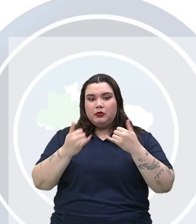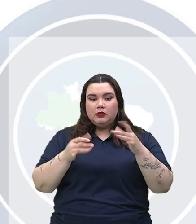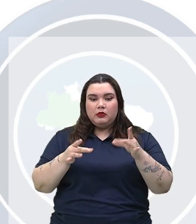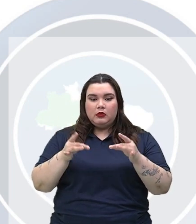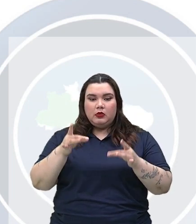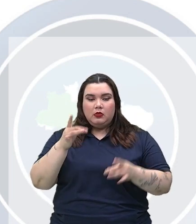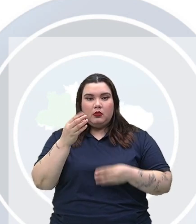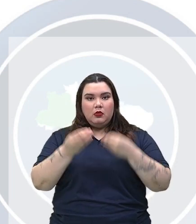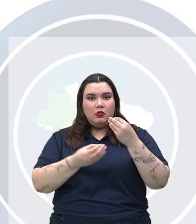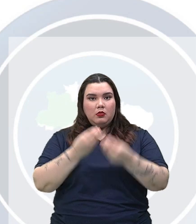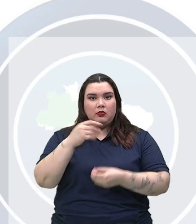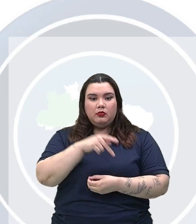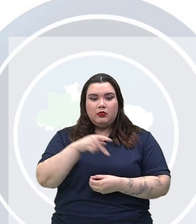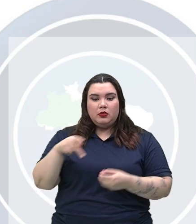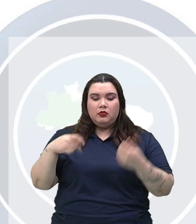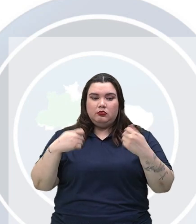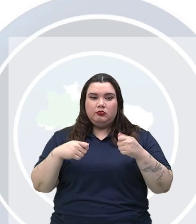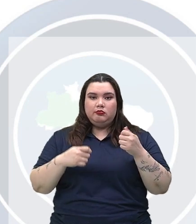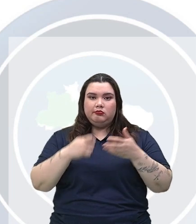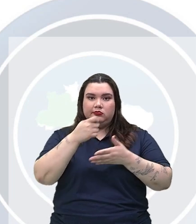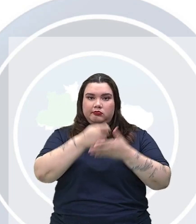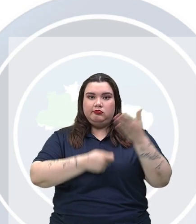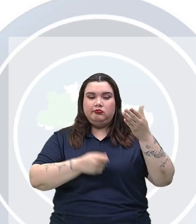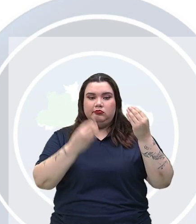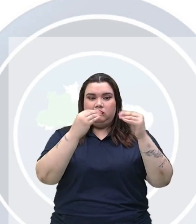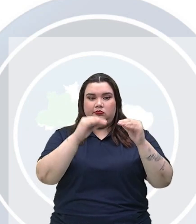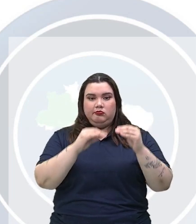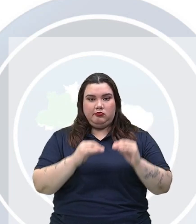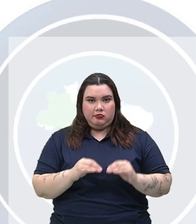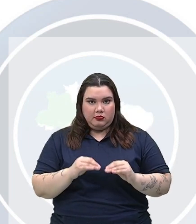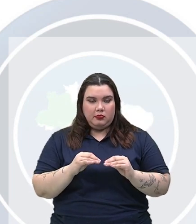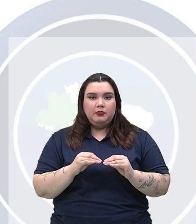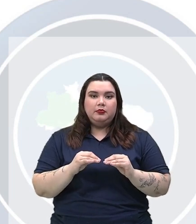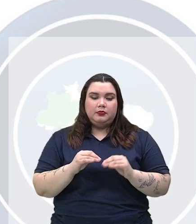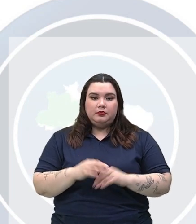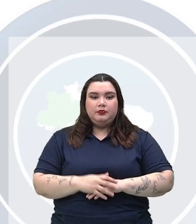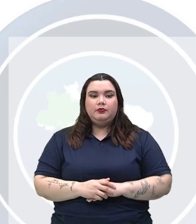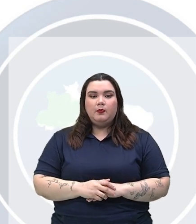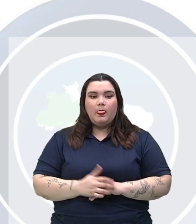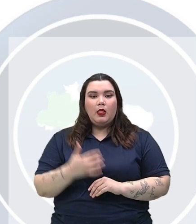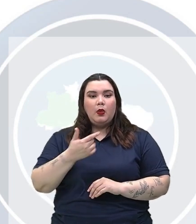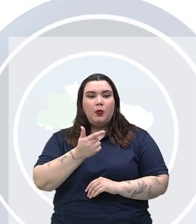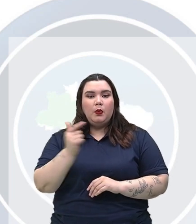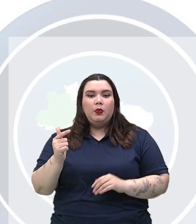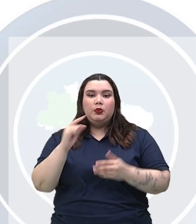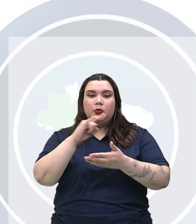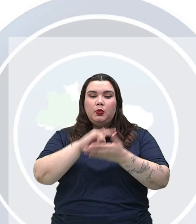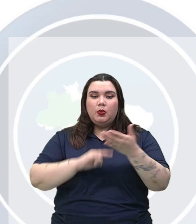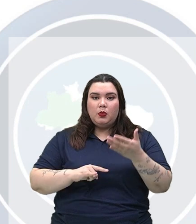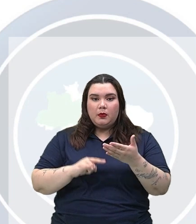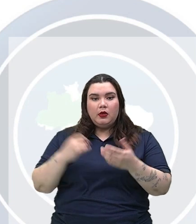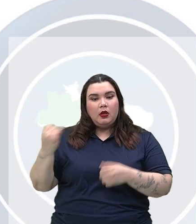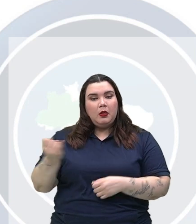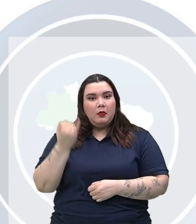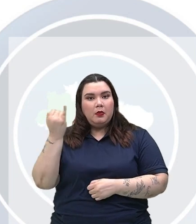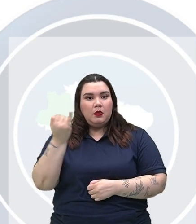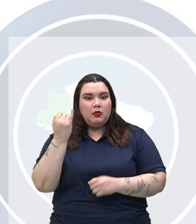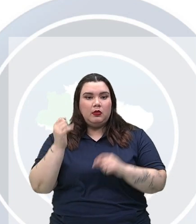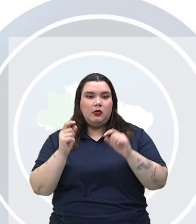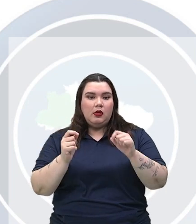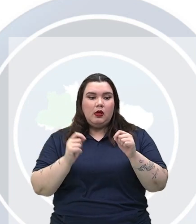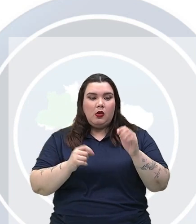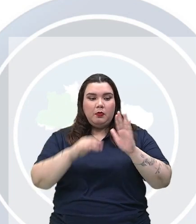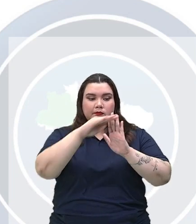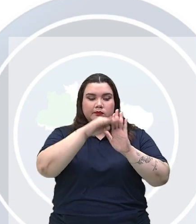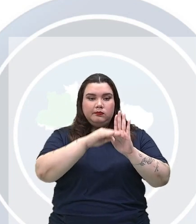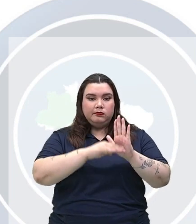de como o professor deve preencher o diário físico, né? O outro documento que é essencial para o preenchimento é a